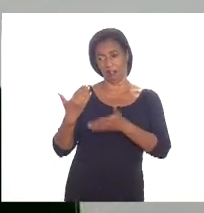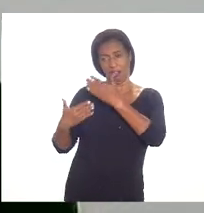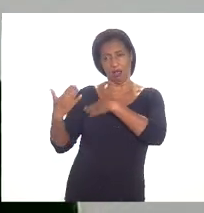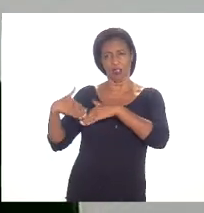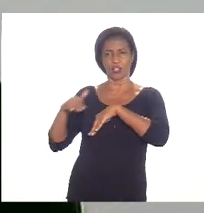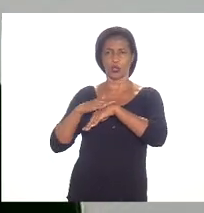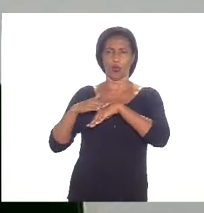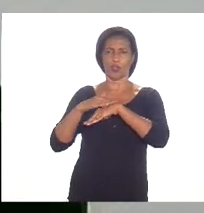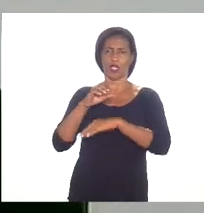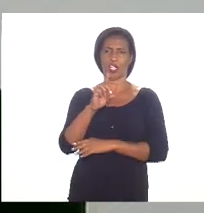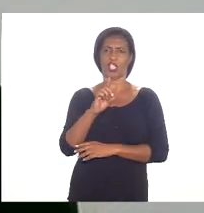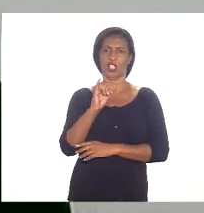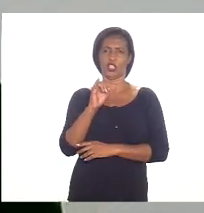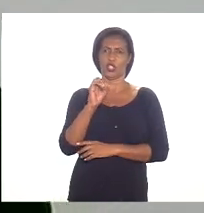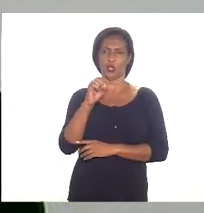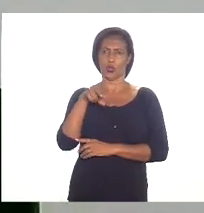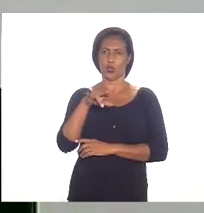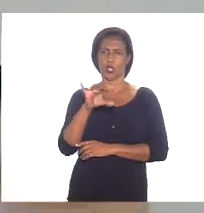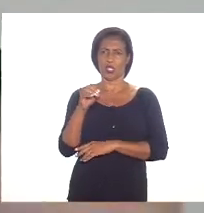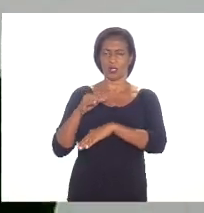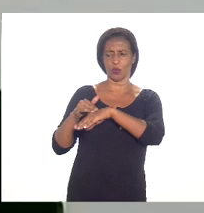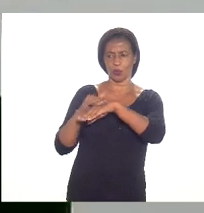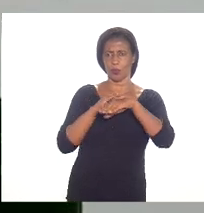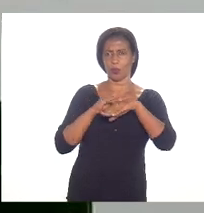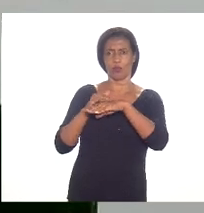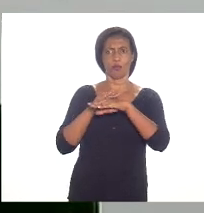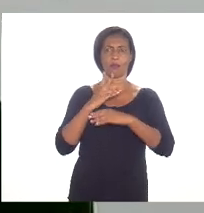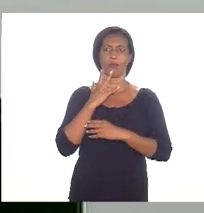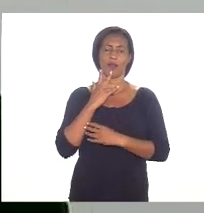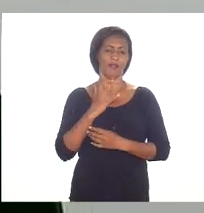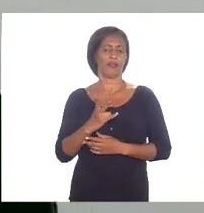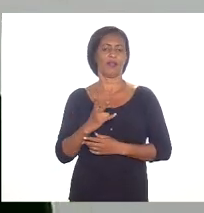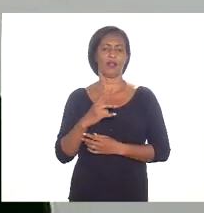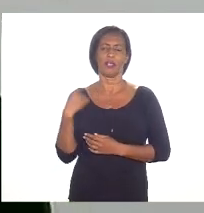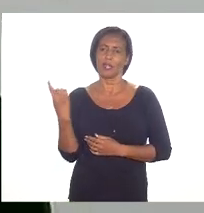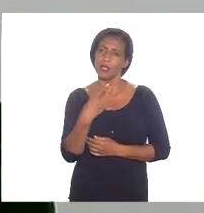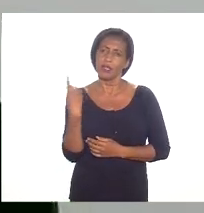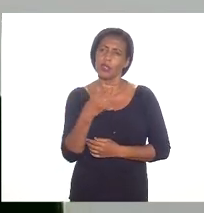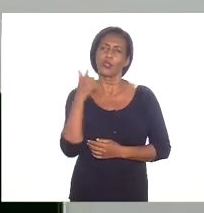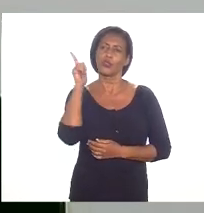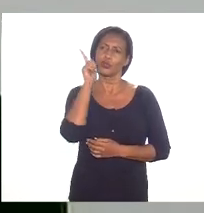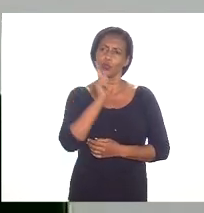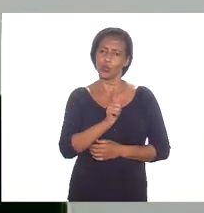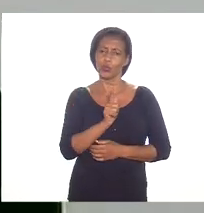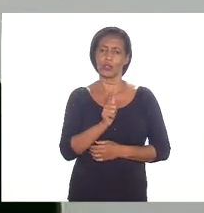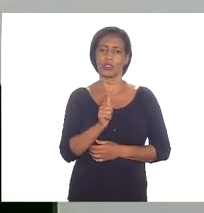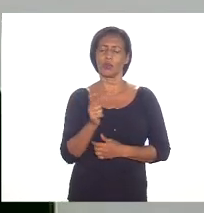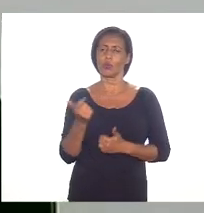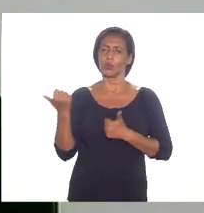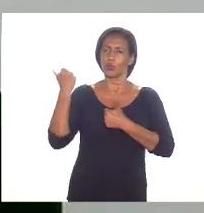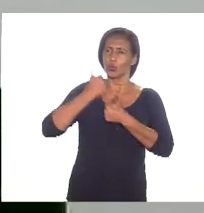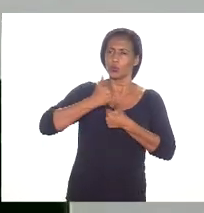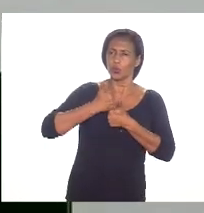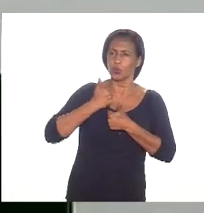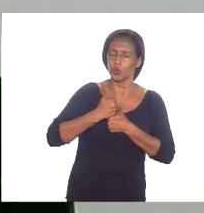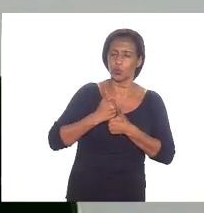Lins e não consegui, para inclusive dizer a ele que nós conseguimos no texto do substitutivo